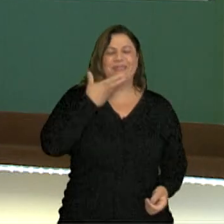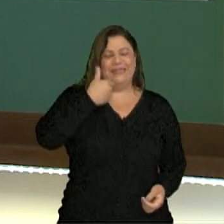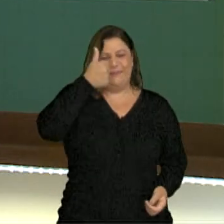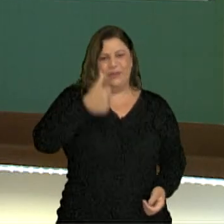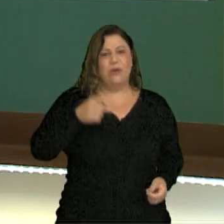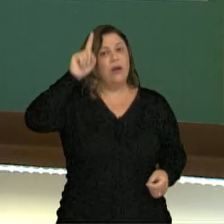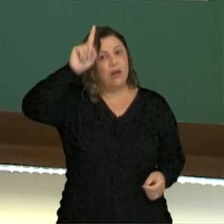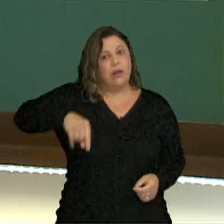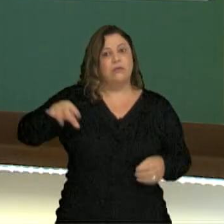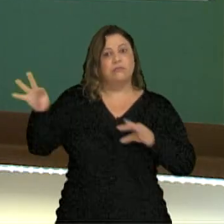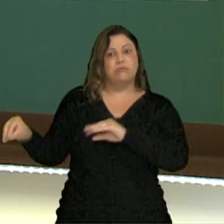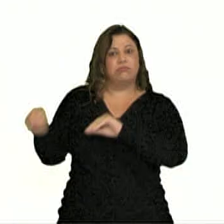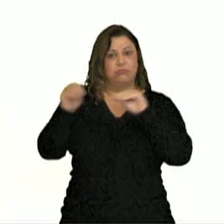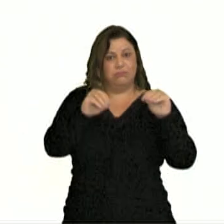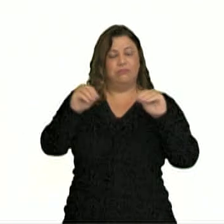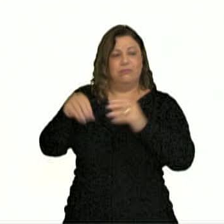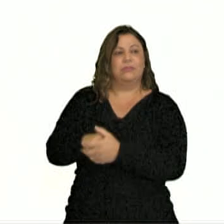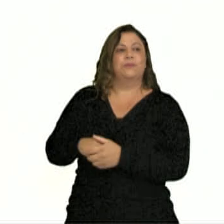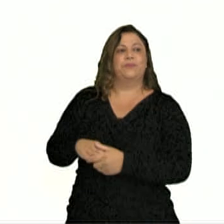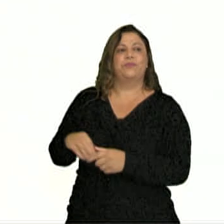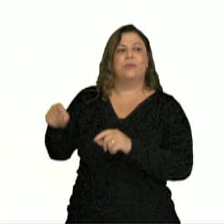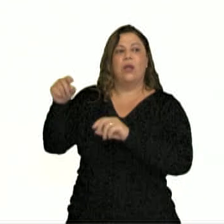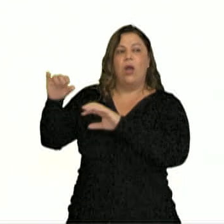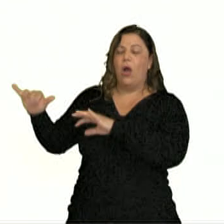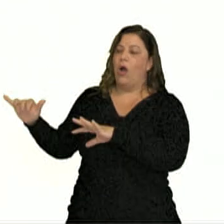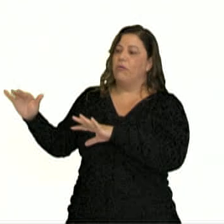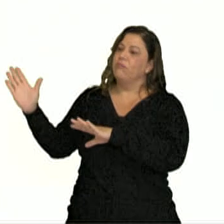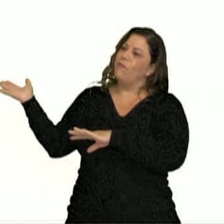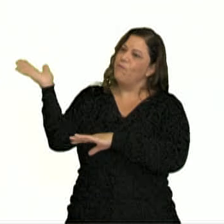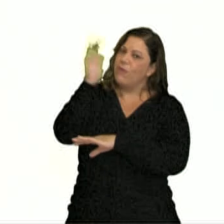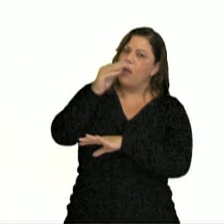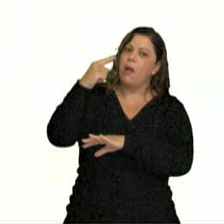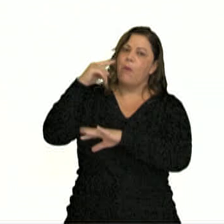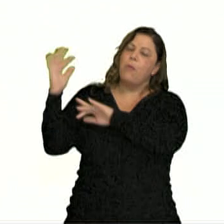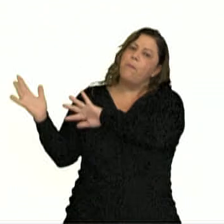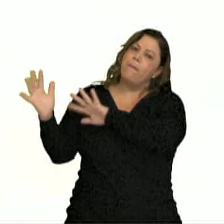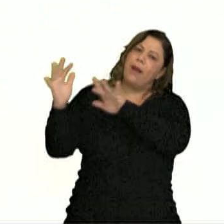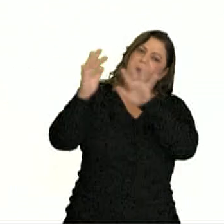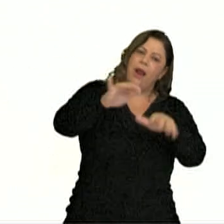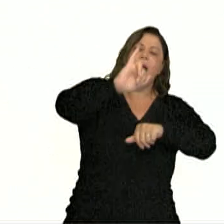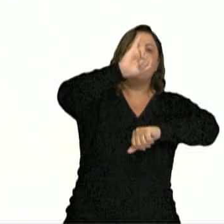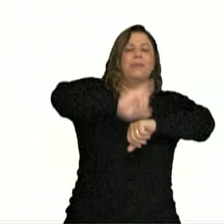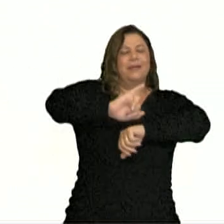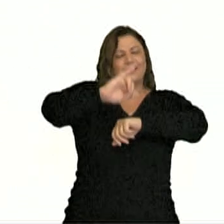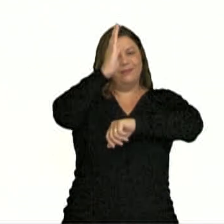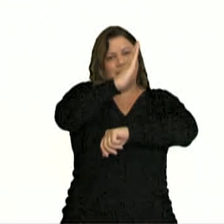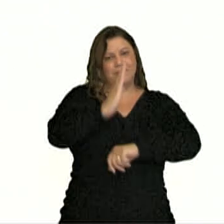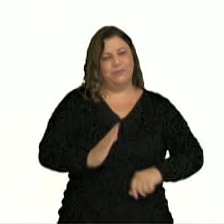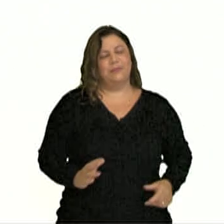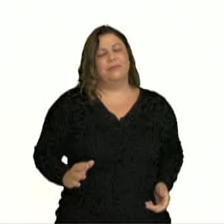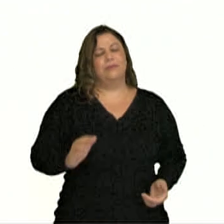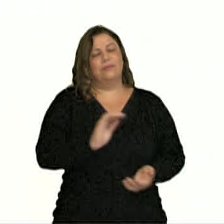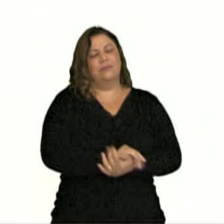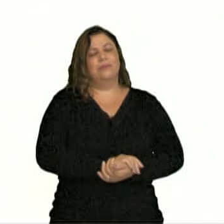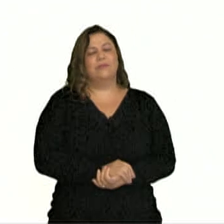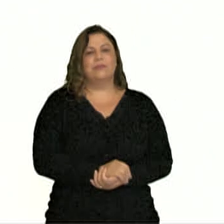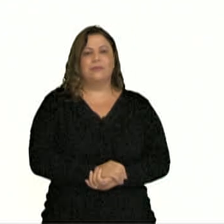êxodo rural. Está até escrito ali, ó, viação capital, ou seja, vamos embora para a capital do país.